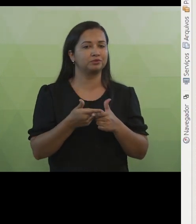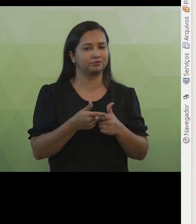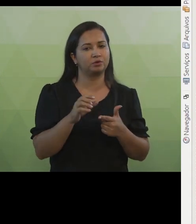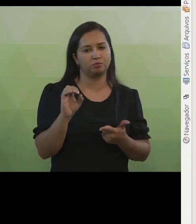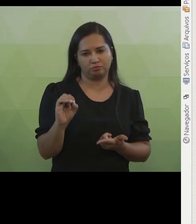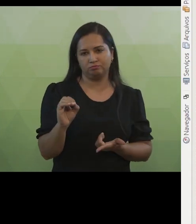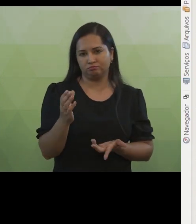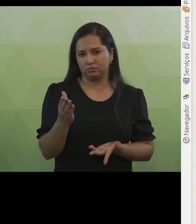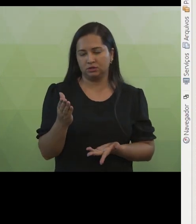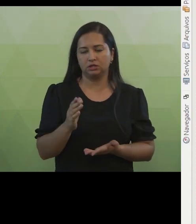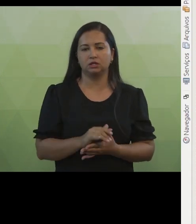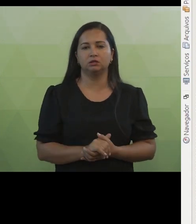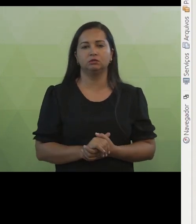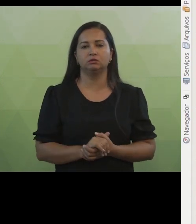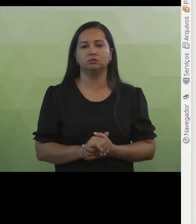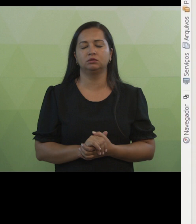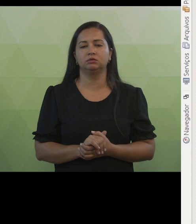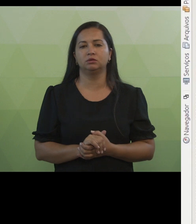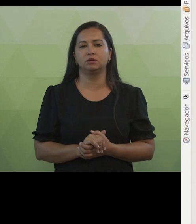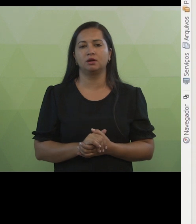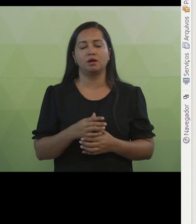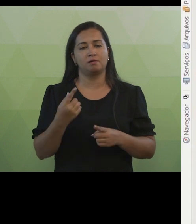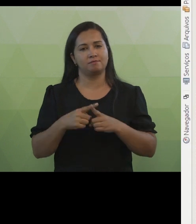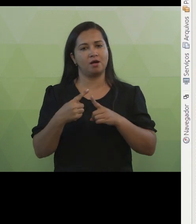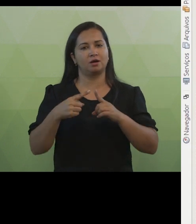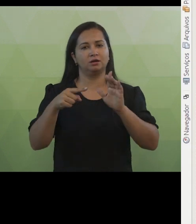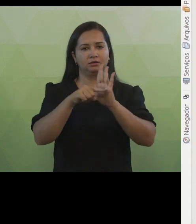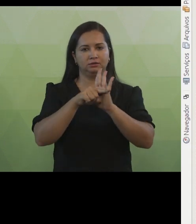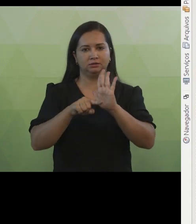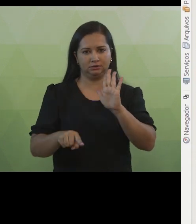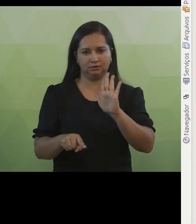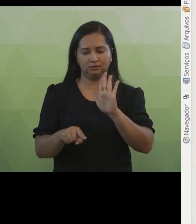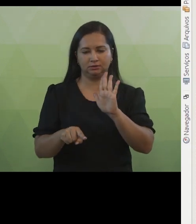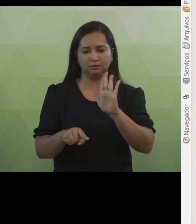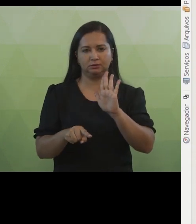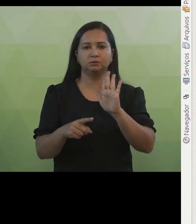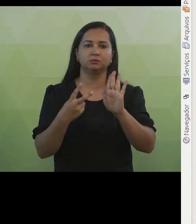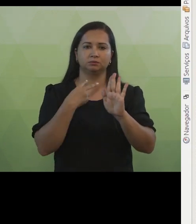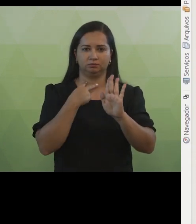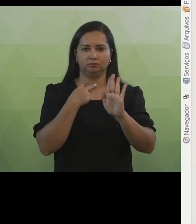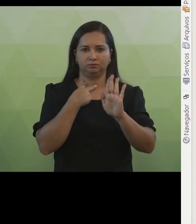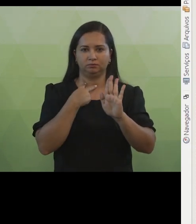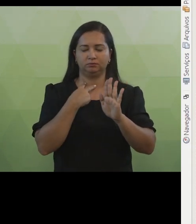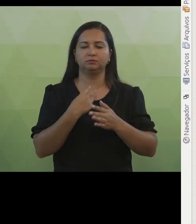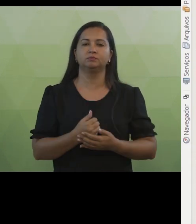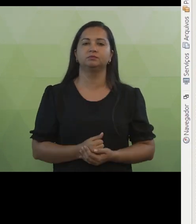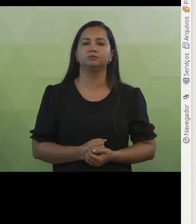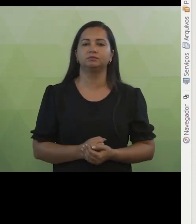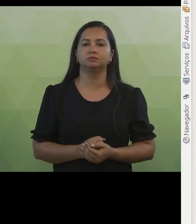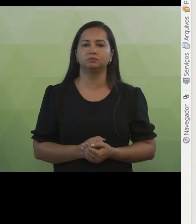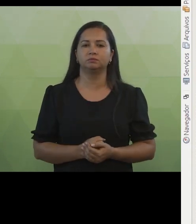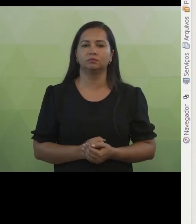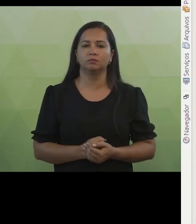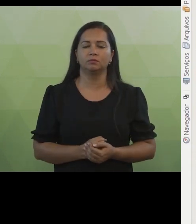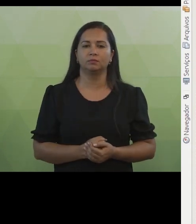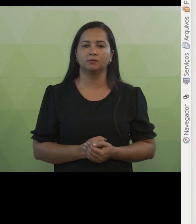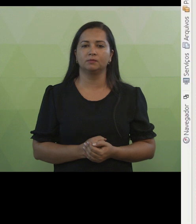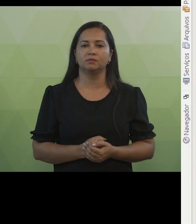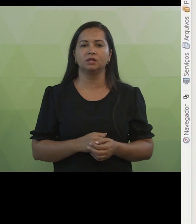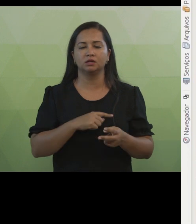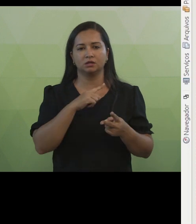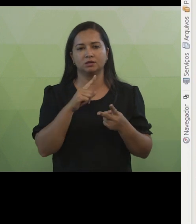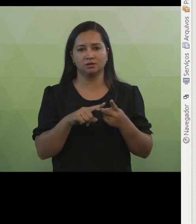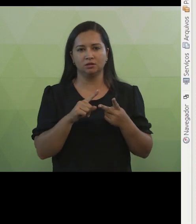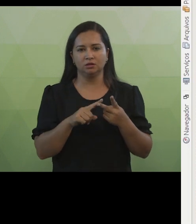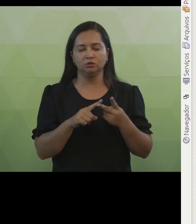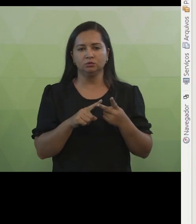aqui por objeto do tratamento de exceção aritmética. Ocorreu uma divisão por 0. E também,